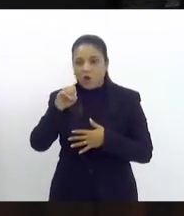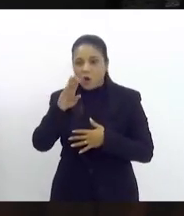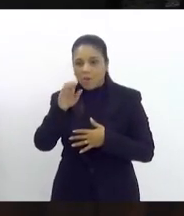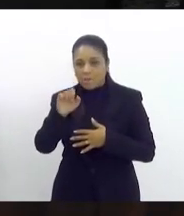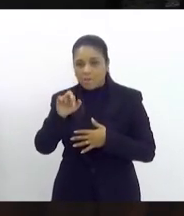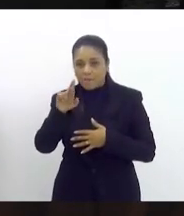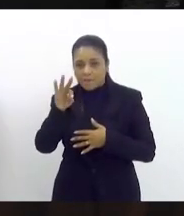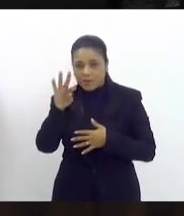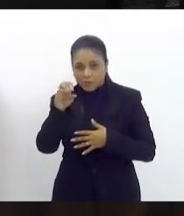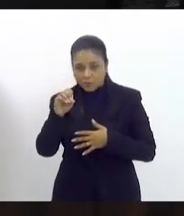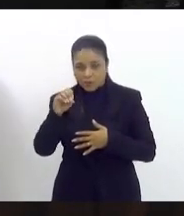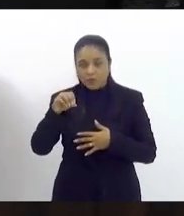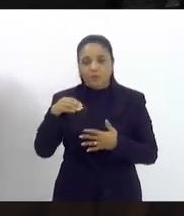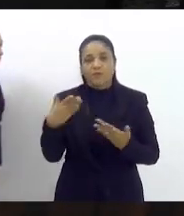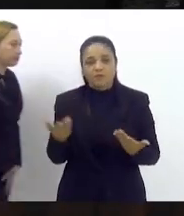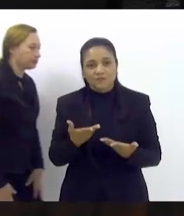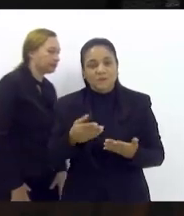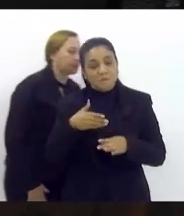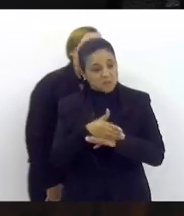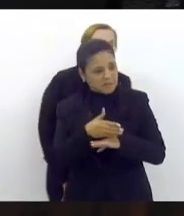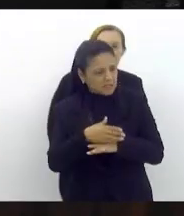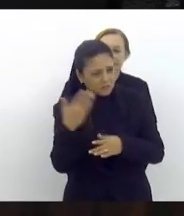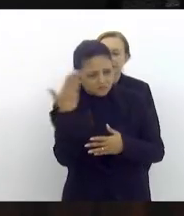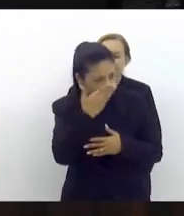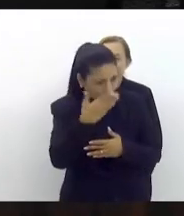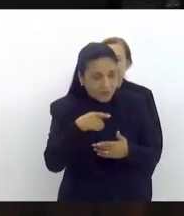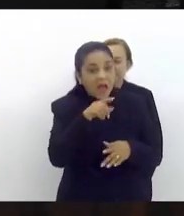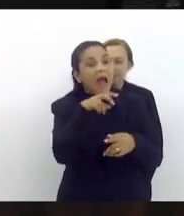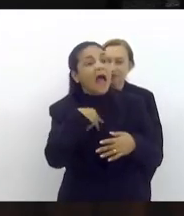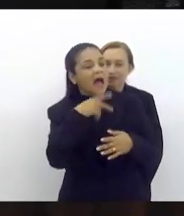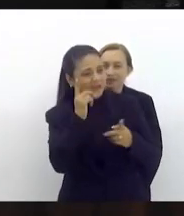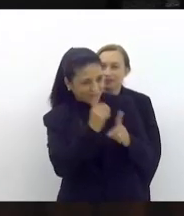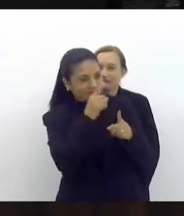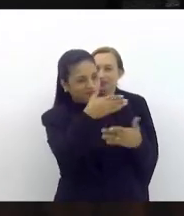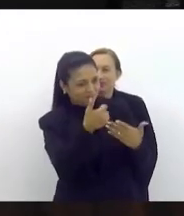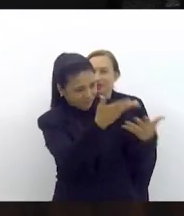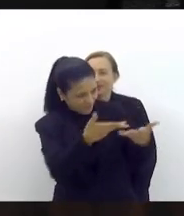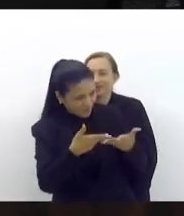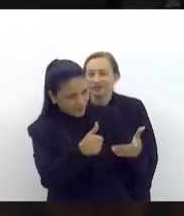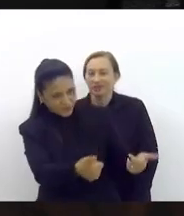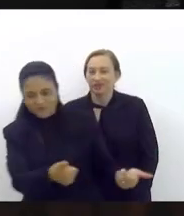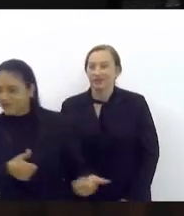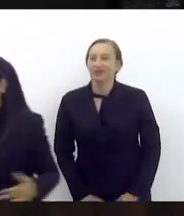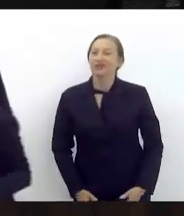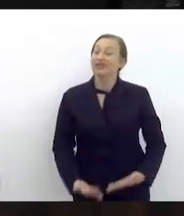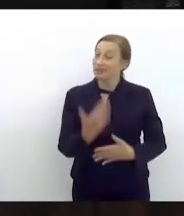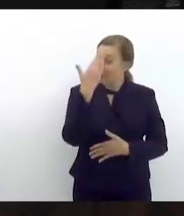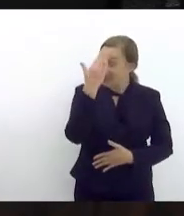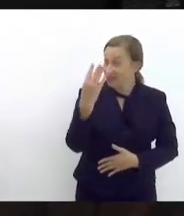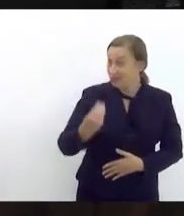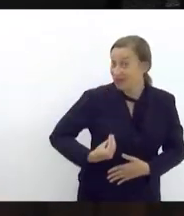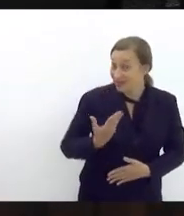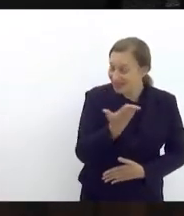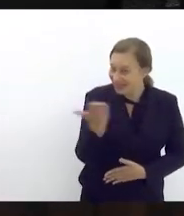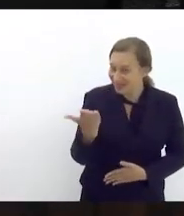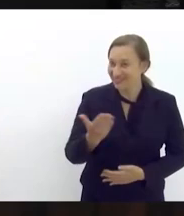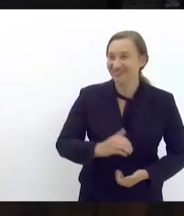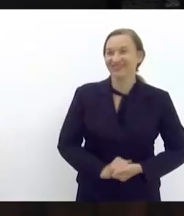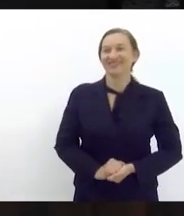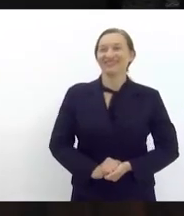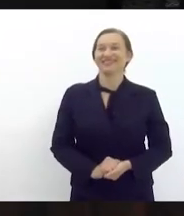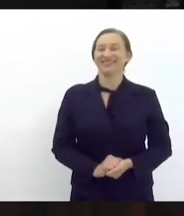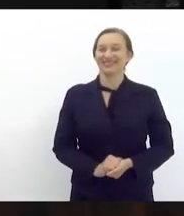Monteiro, está aí presente também. Já não estou vendo mais aqui, mas está ali. Seja bem-vindo, amigo. Muito obrigado pela presença de vossas excelências.